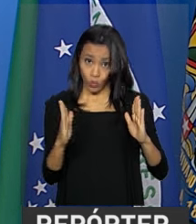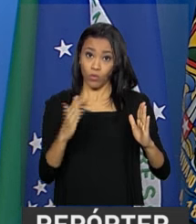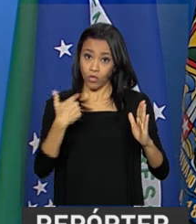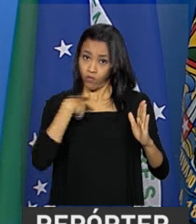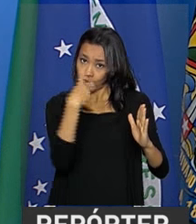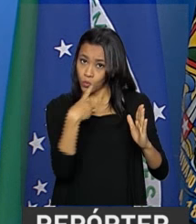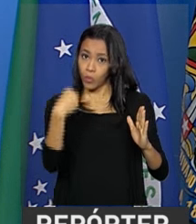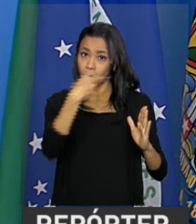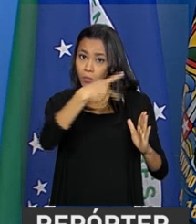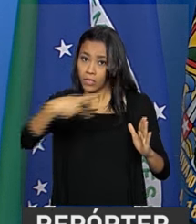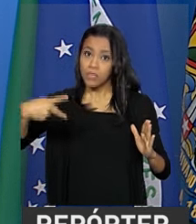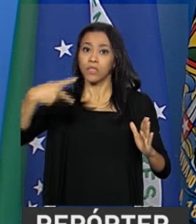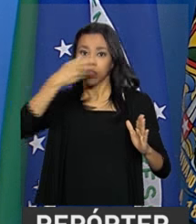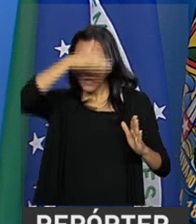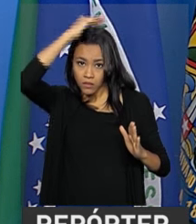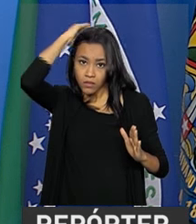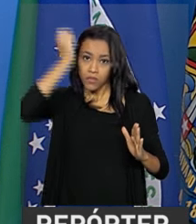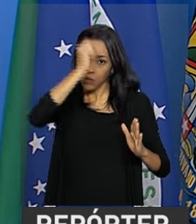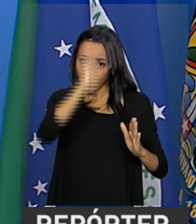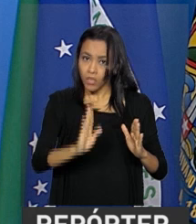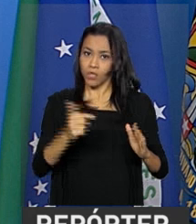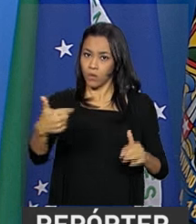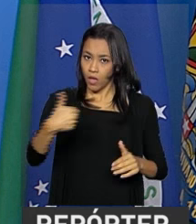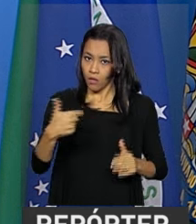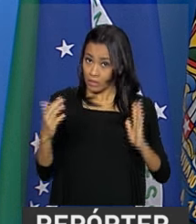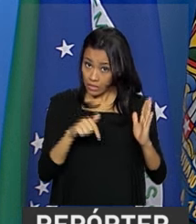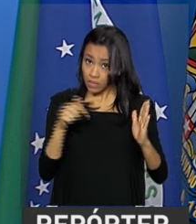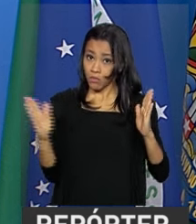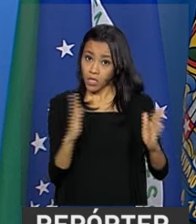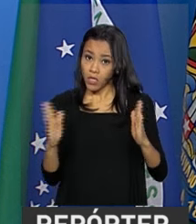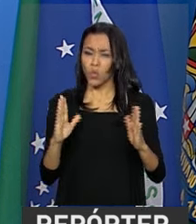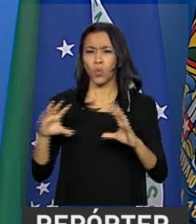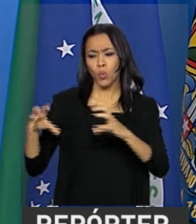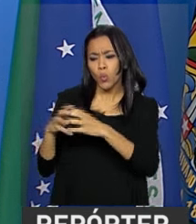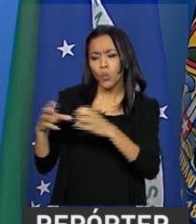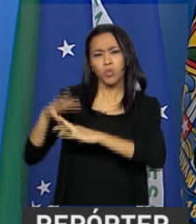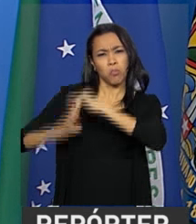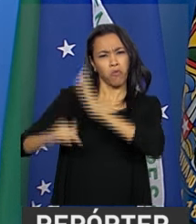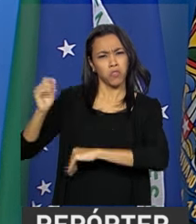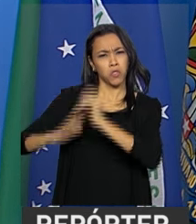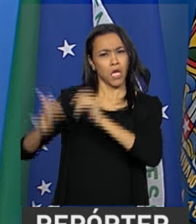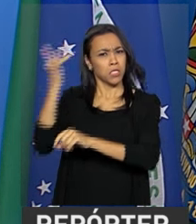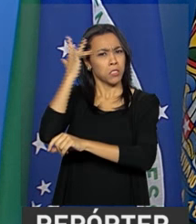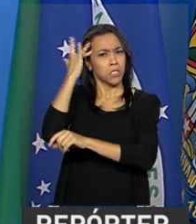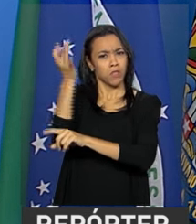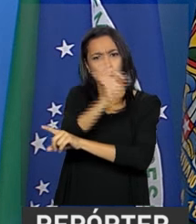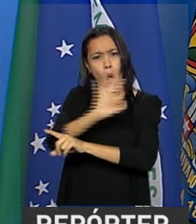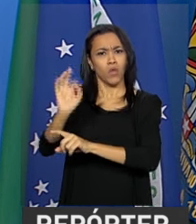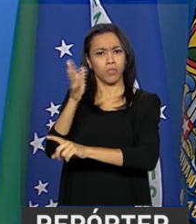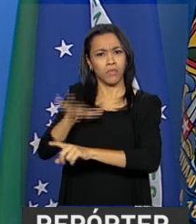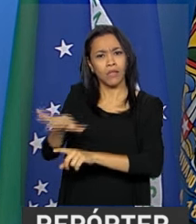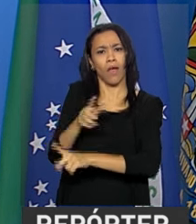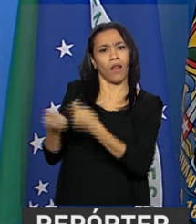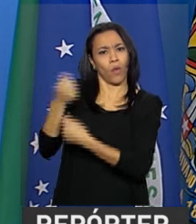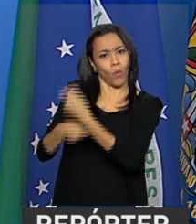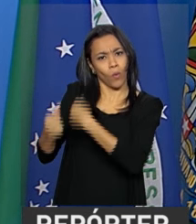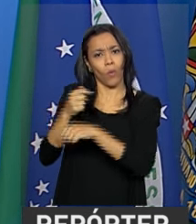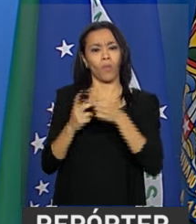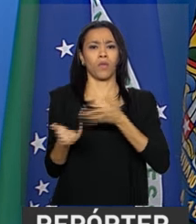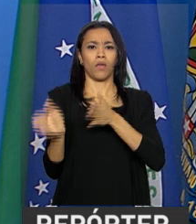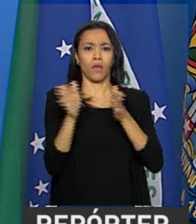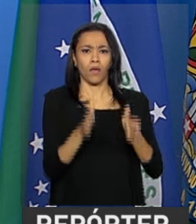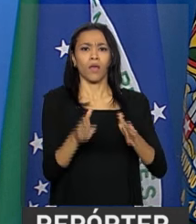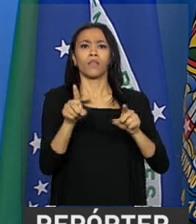à frente da Presidência da República, com uma equipe econômica extraordinária, com uma equipe relativa às